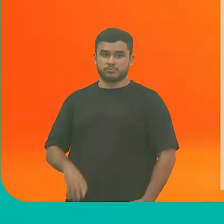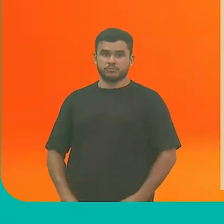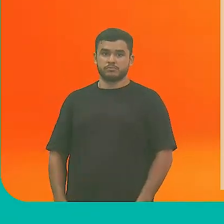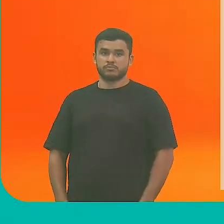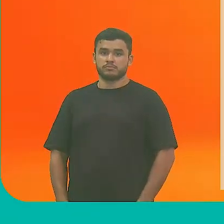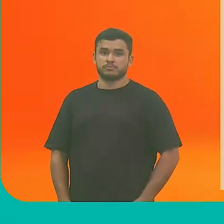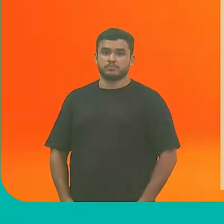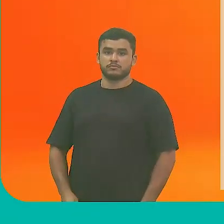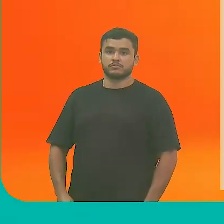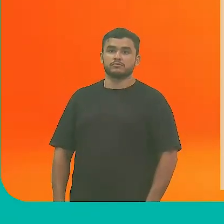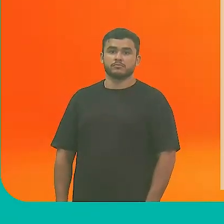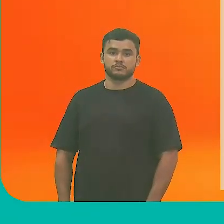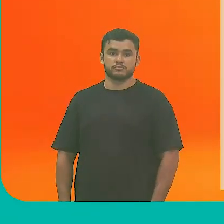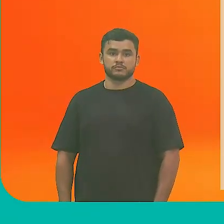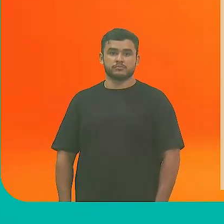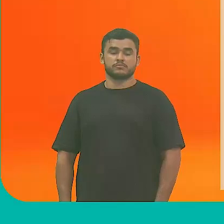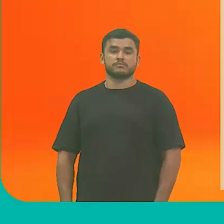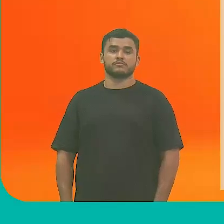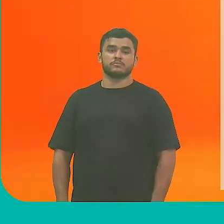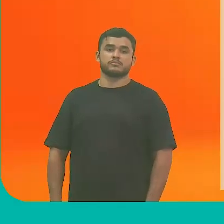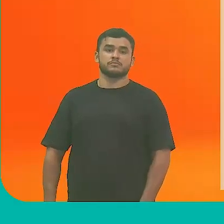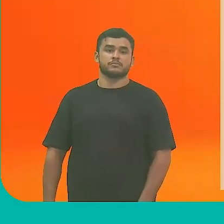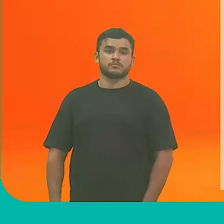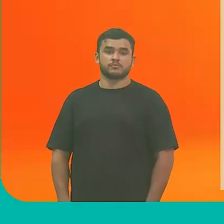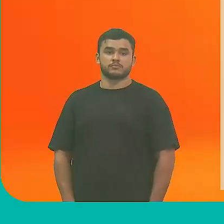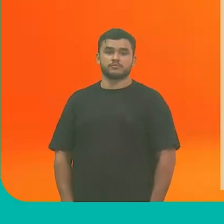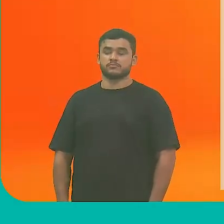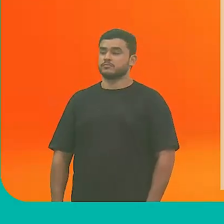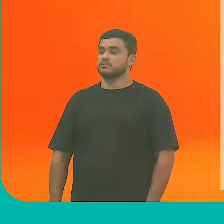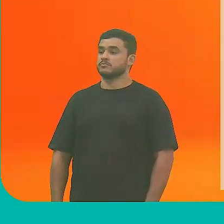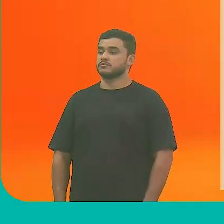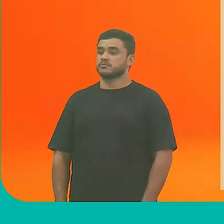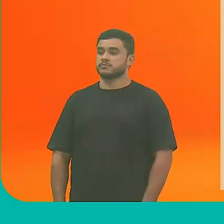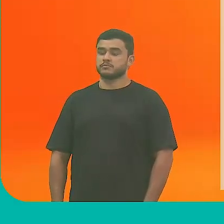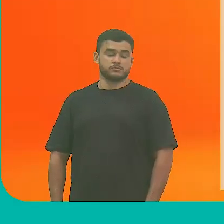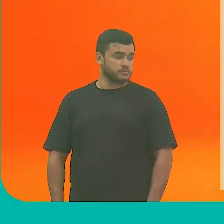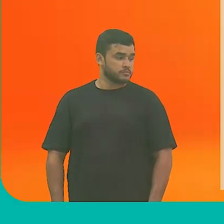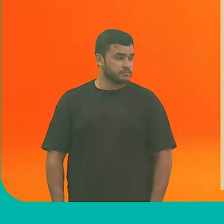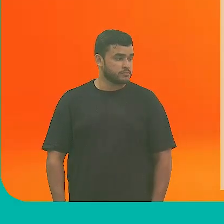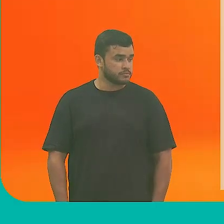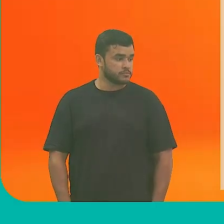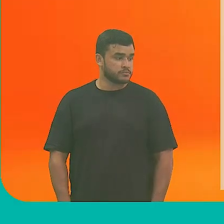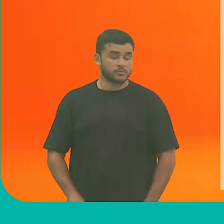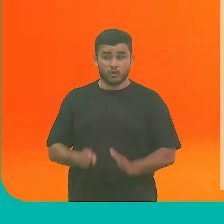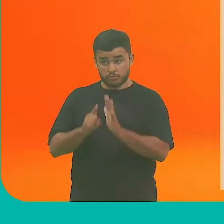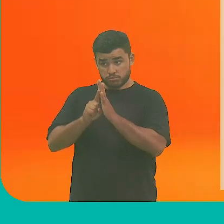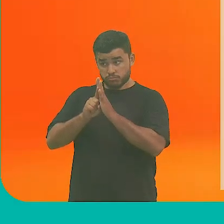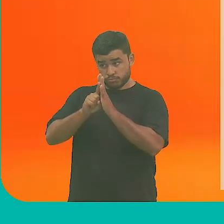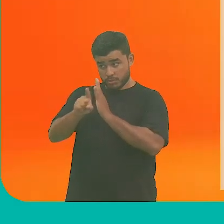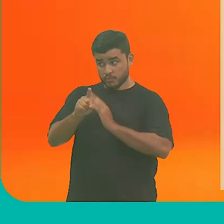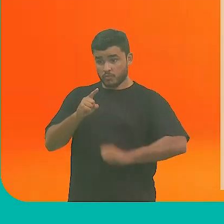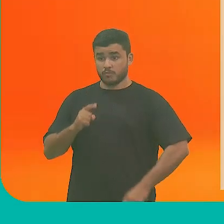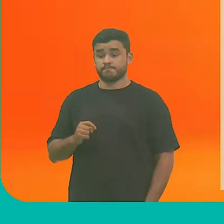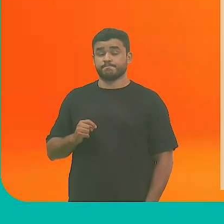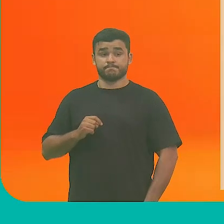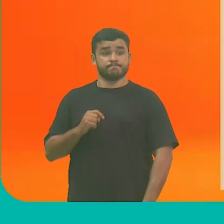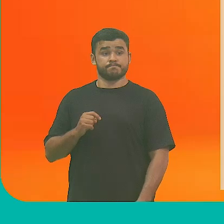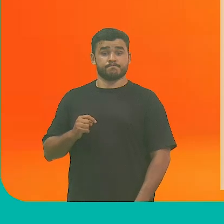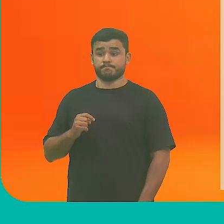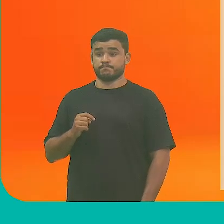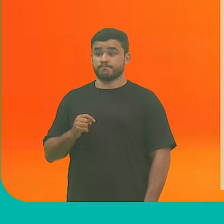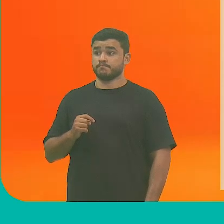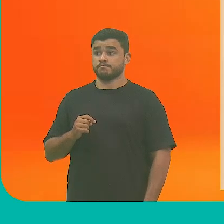23. Uma empresa de transporte faz regularmente